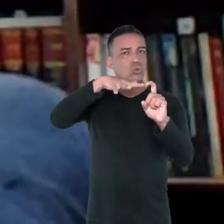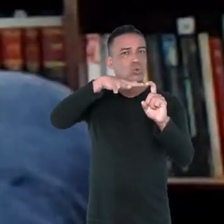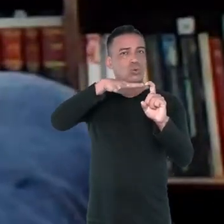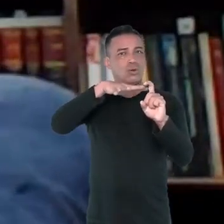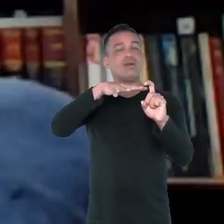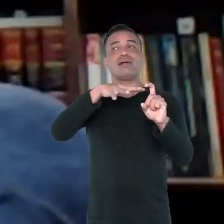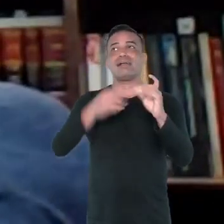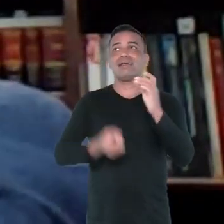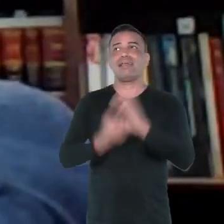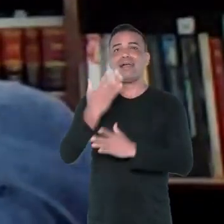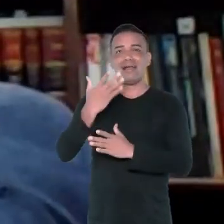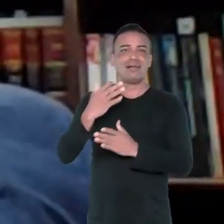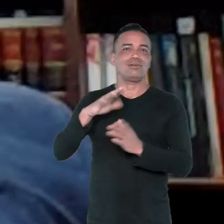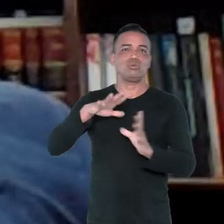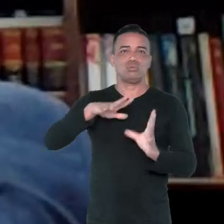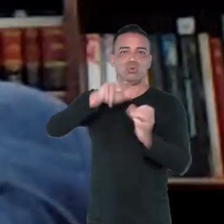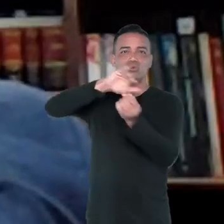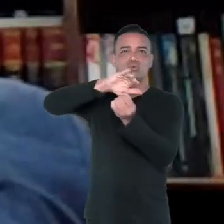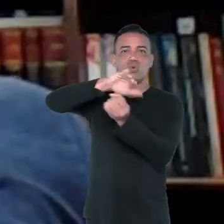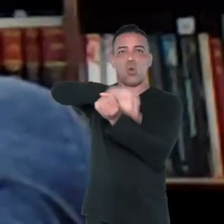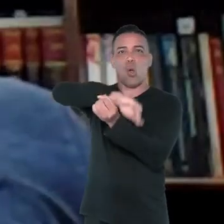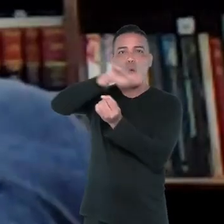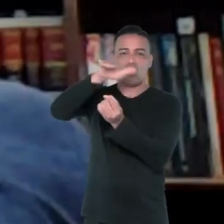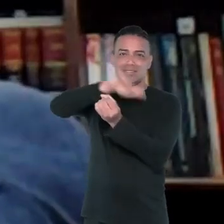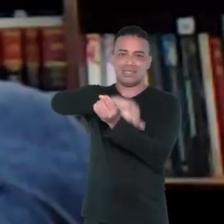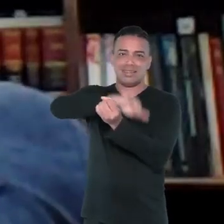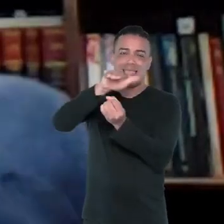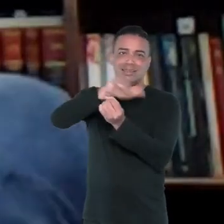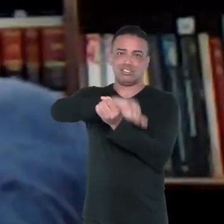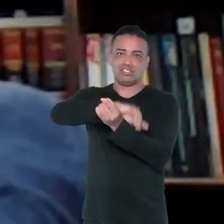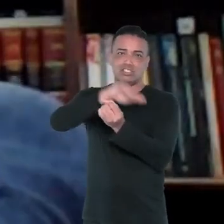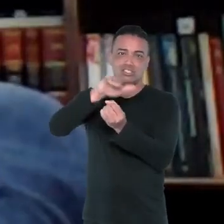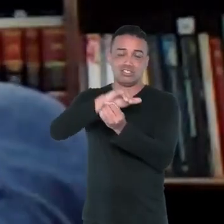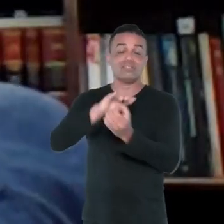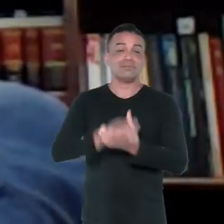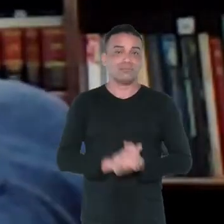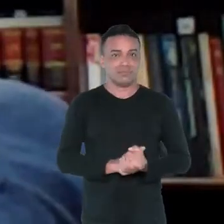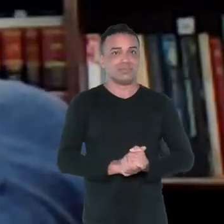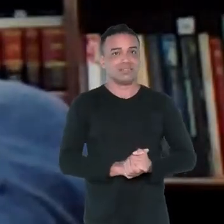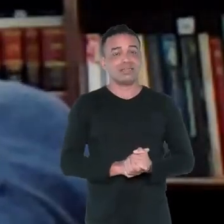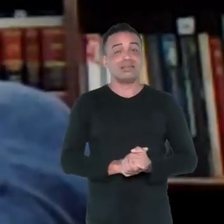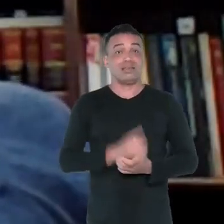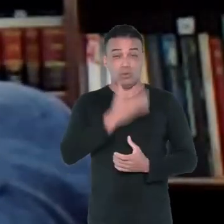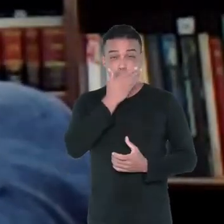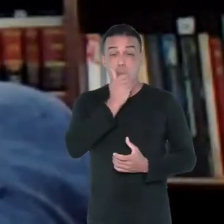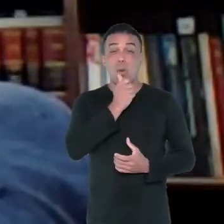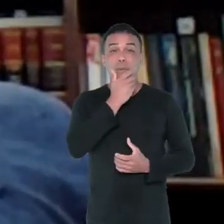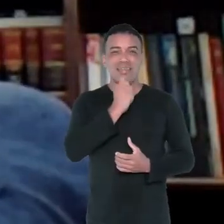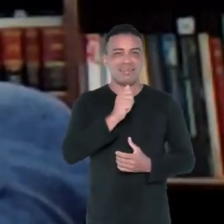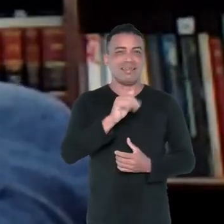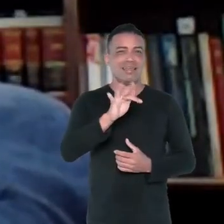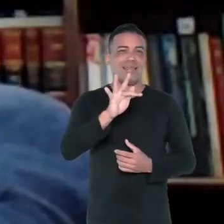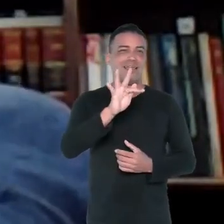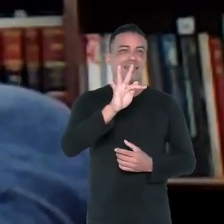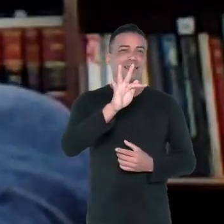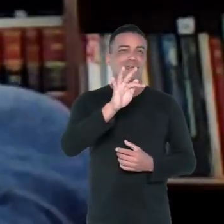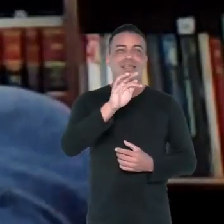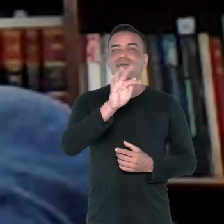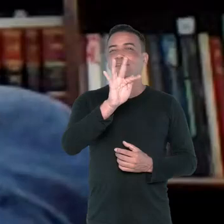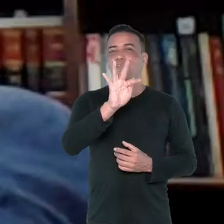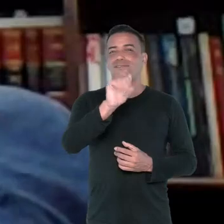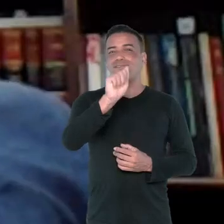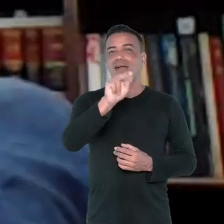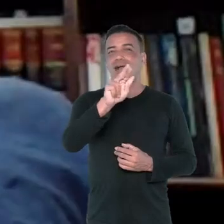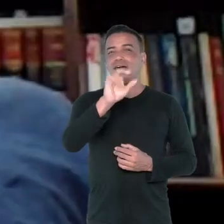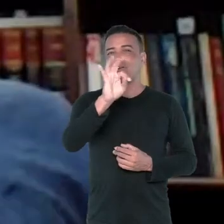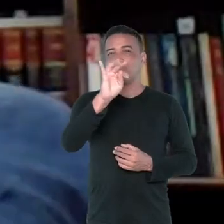pelo Ocidente, né? O Georg Faust, ele foi um médico,